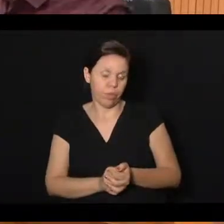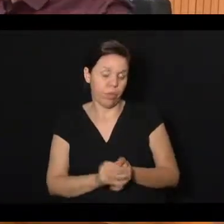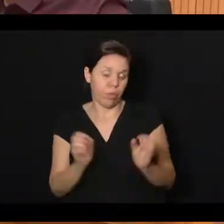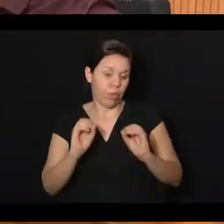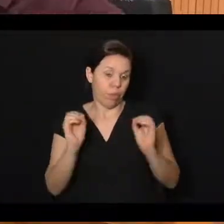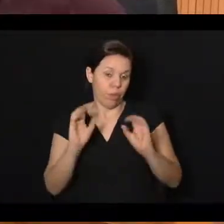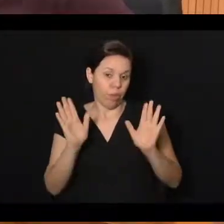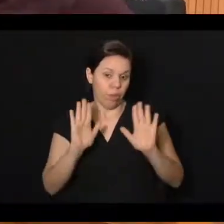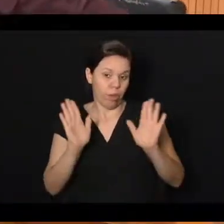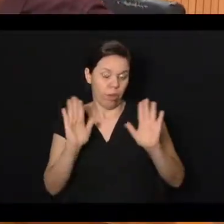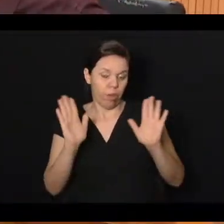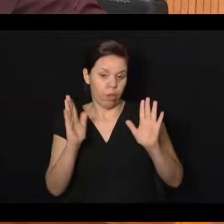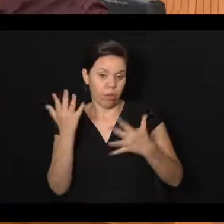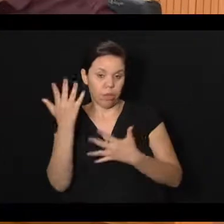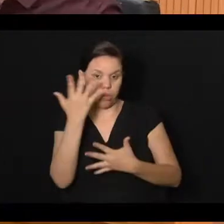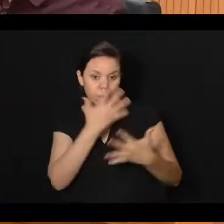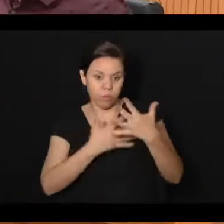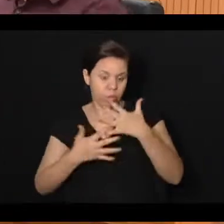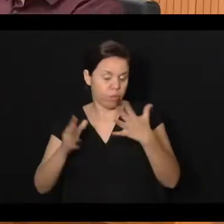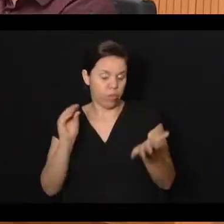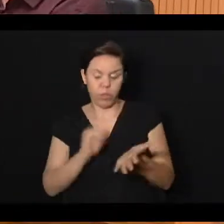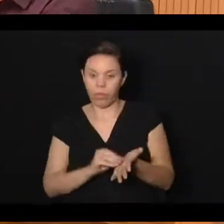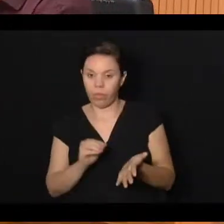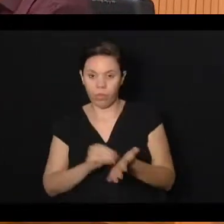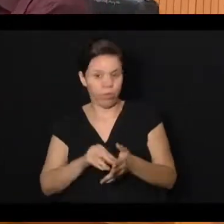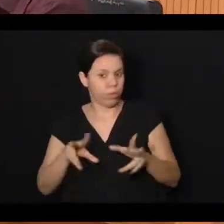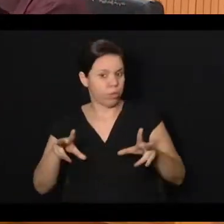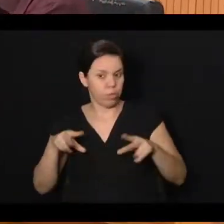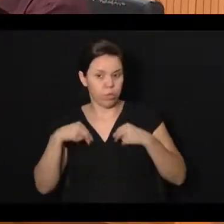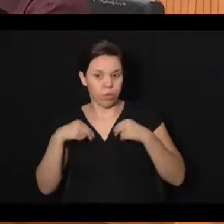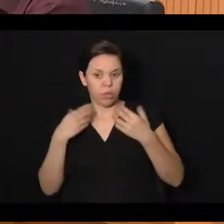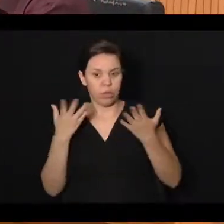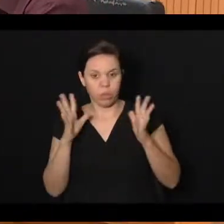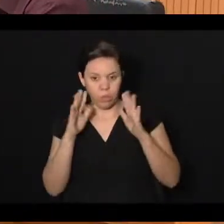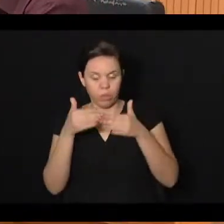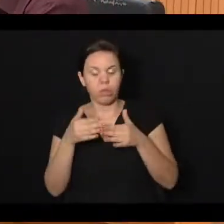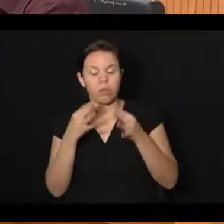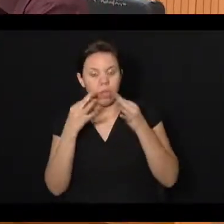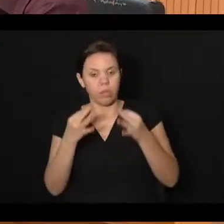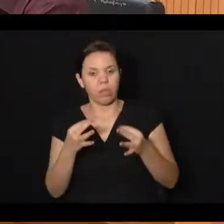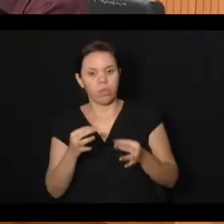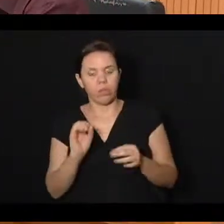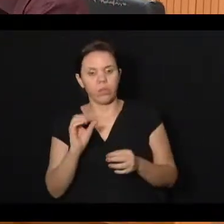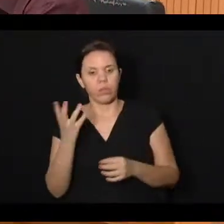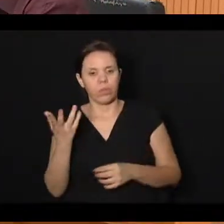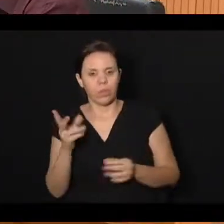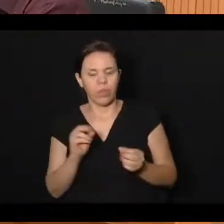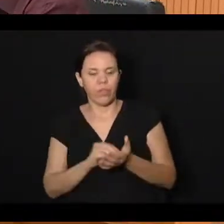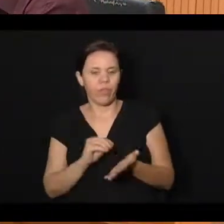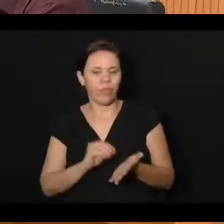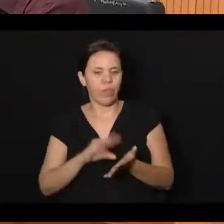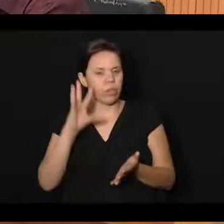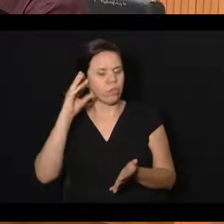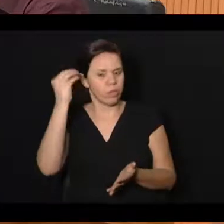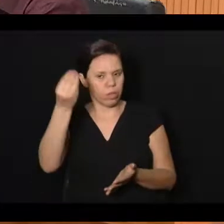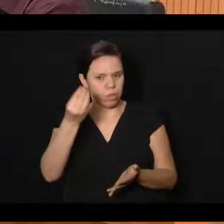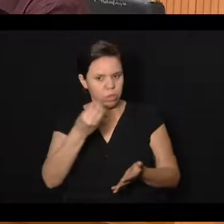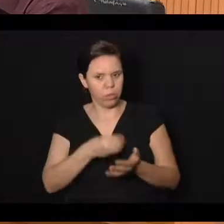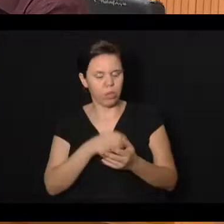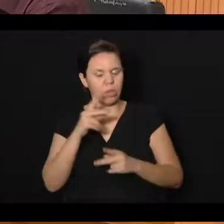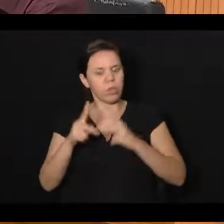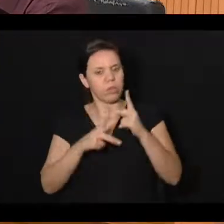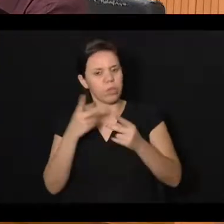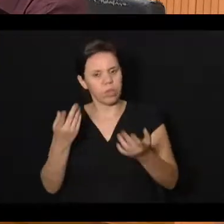pudesse querer desmerecer a alguém o que aconteceu realmente que é falta de conhecimento das pessoas